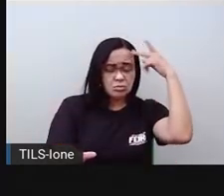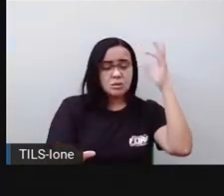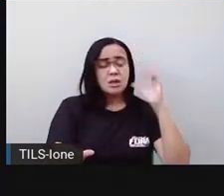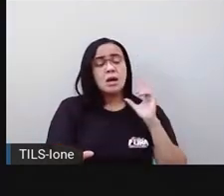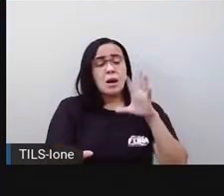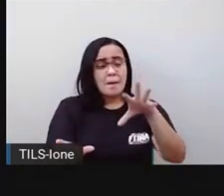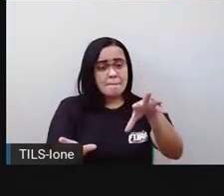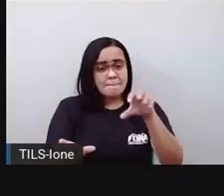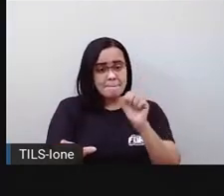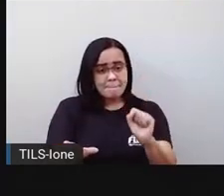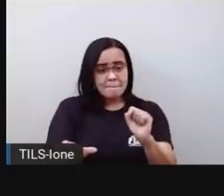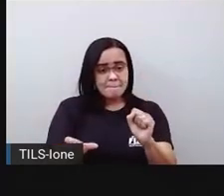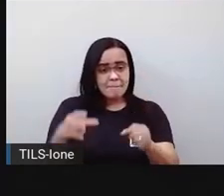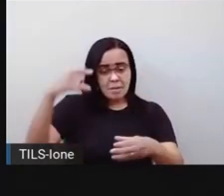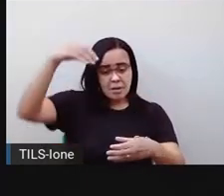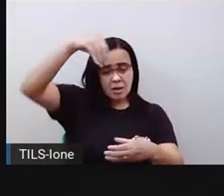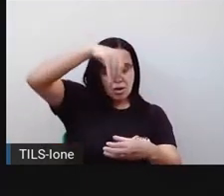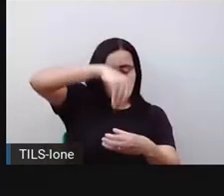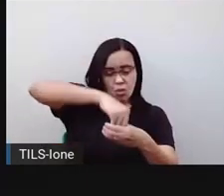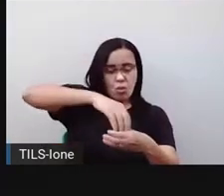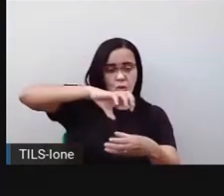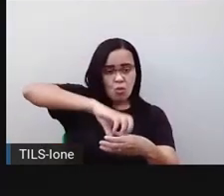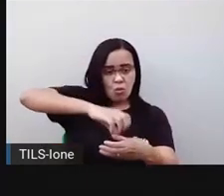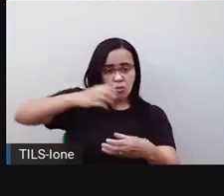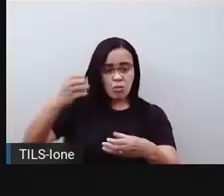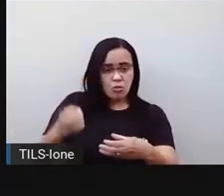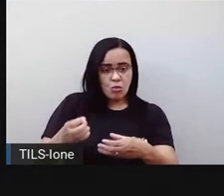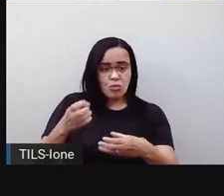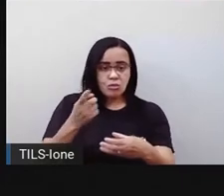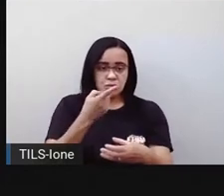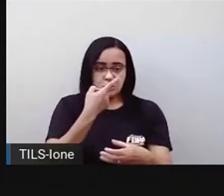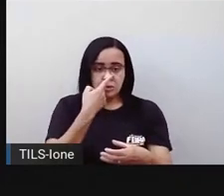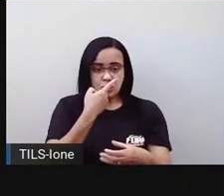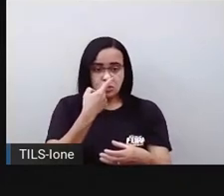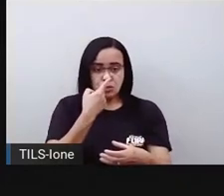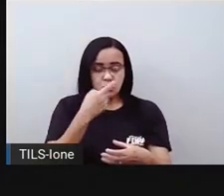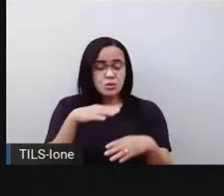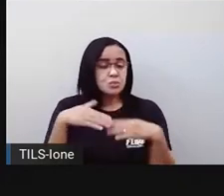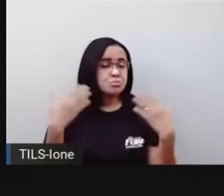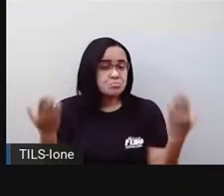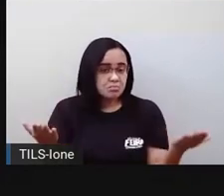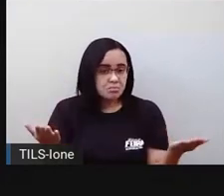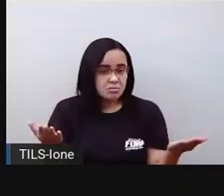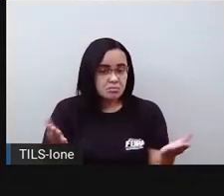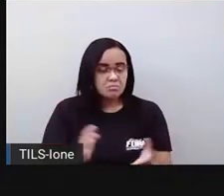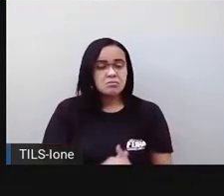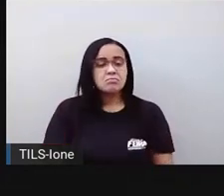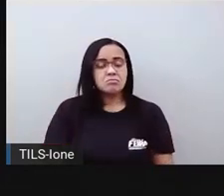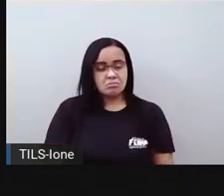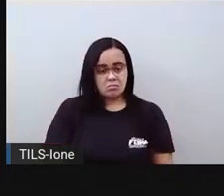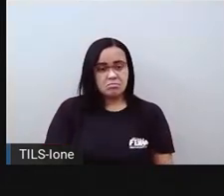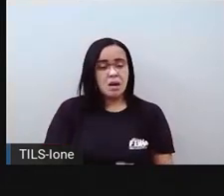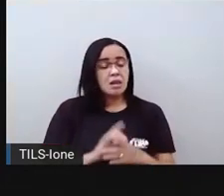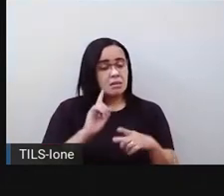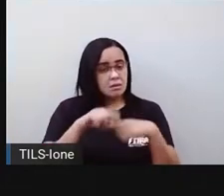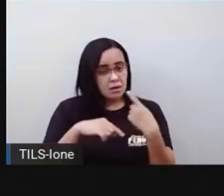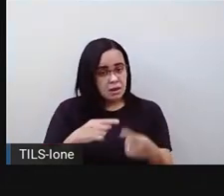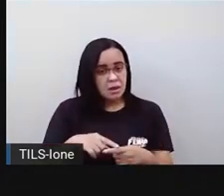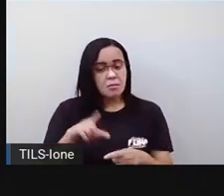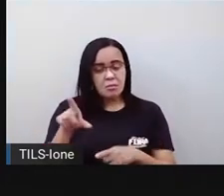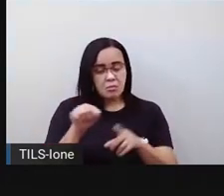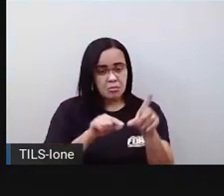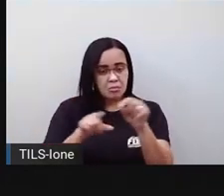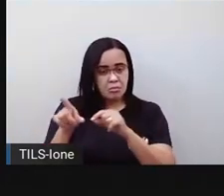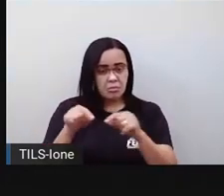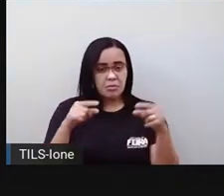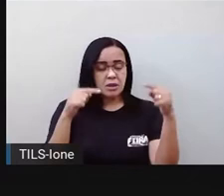de biscoito? Daqui a pouquinho a gente vai ver algumas opções, tá? Mas antes da gente ver, né,